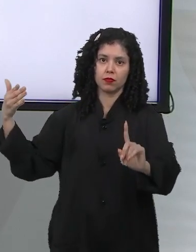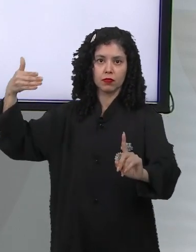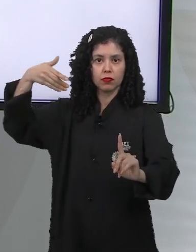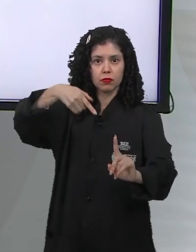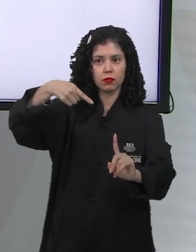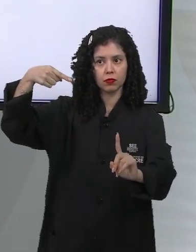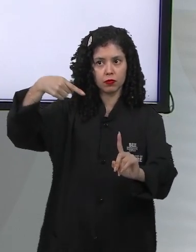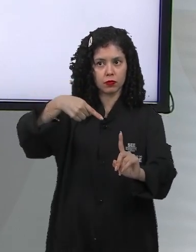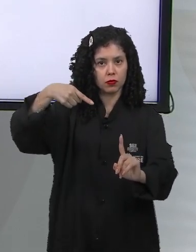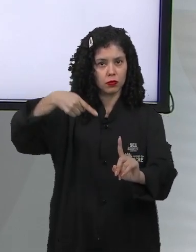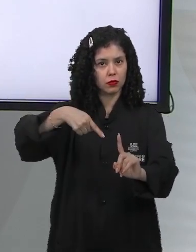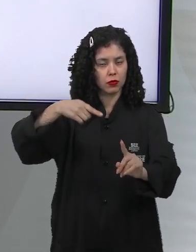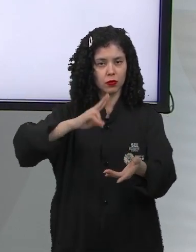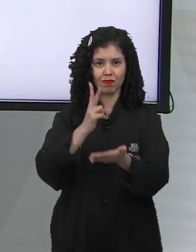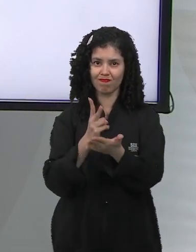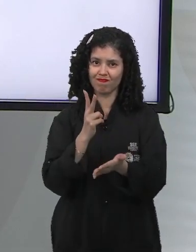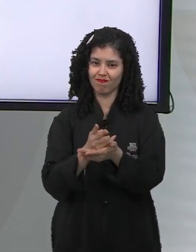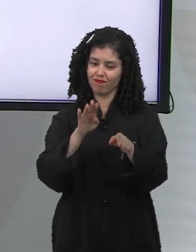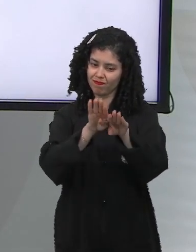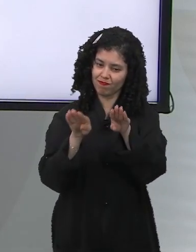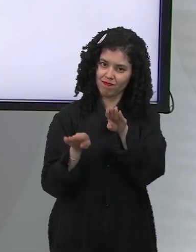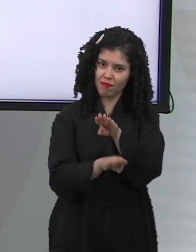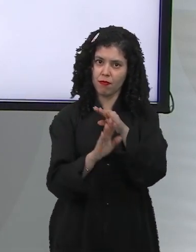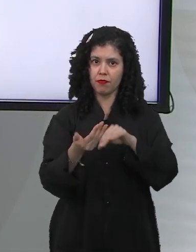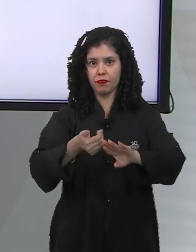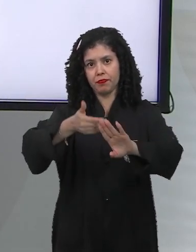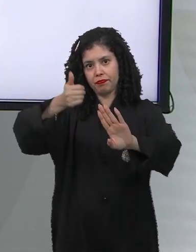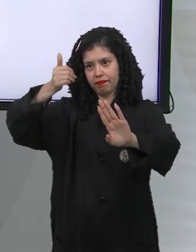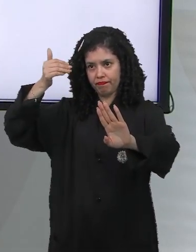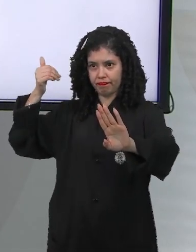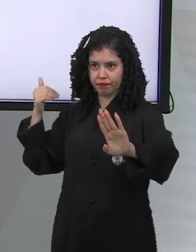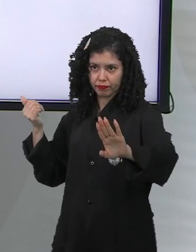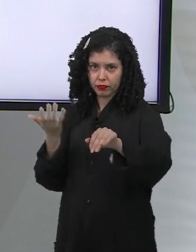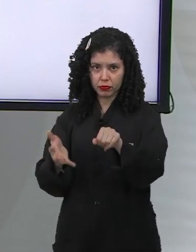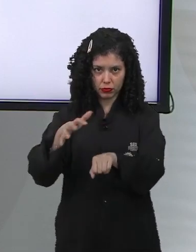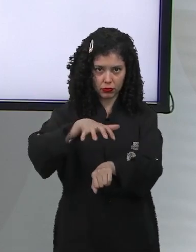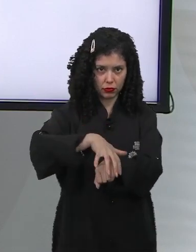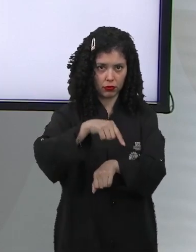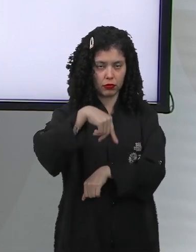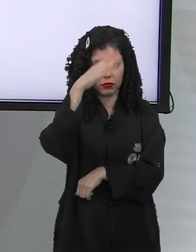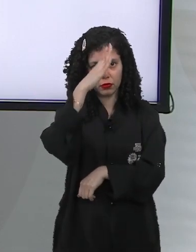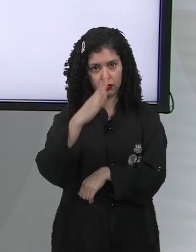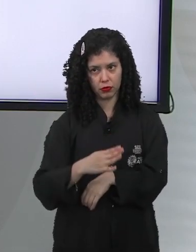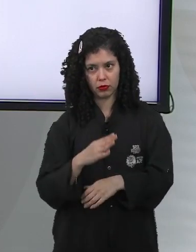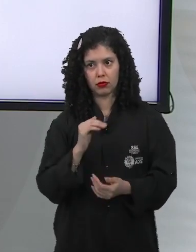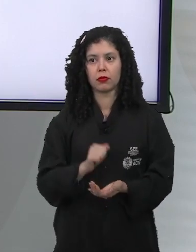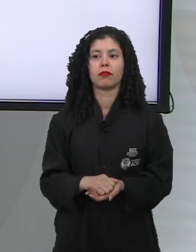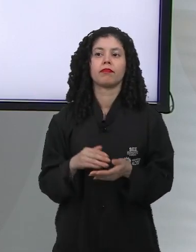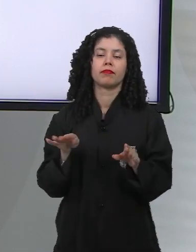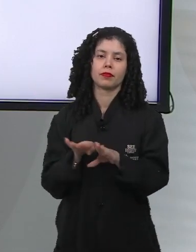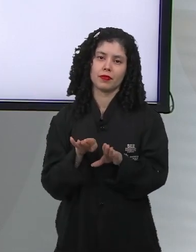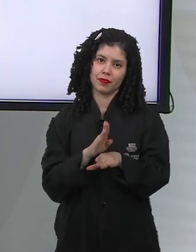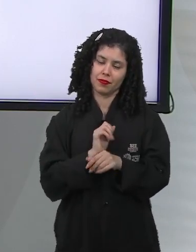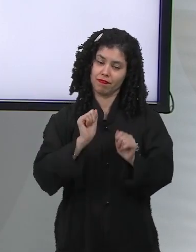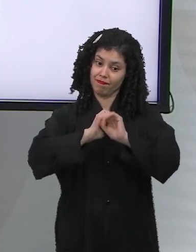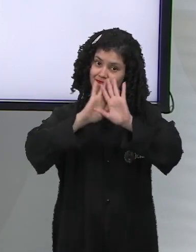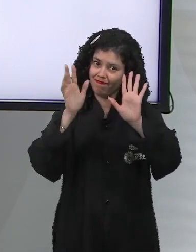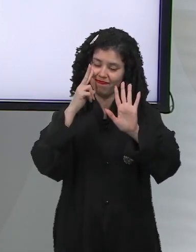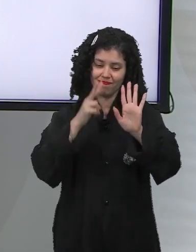Então, essa questão da desigualdade, ela vem desde a colonização e hoje em dia ela também é muito